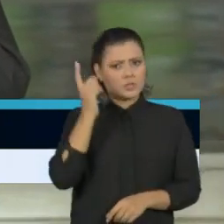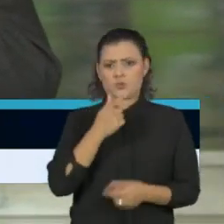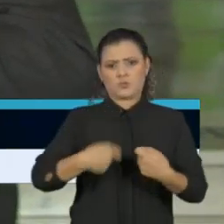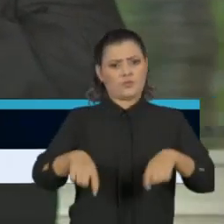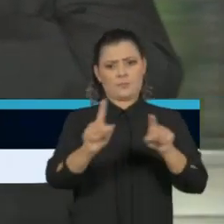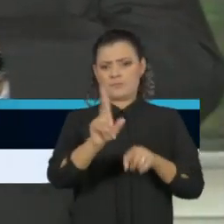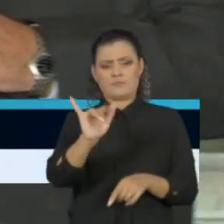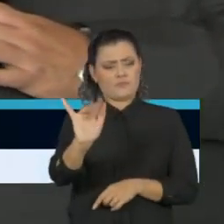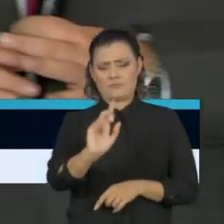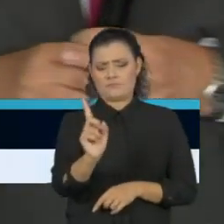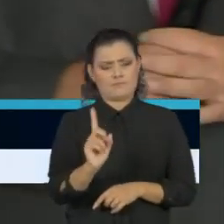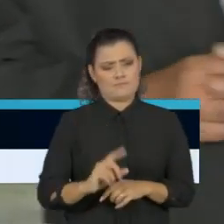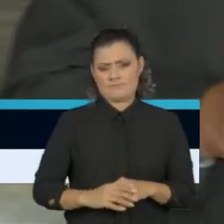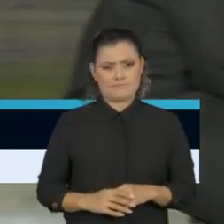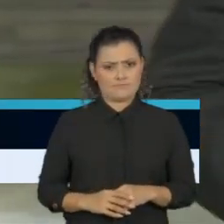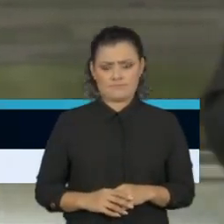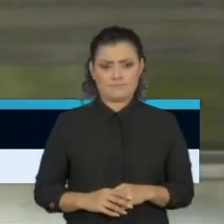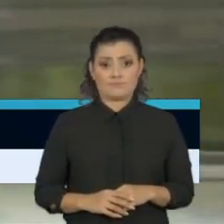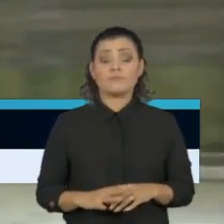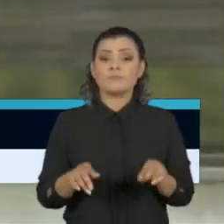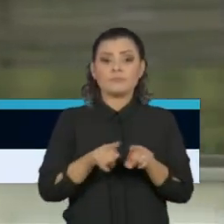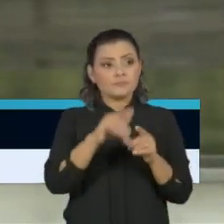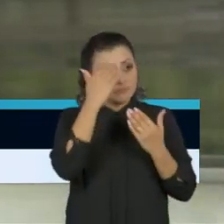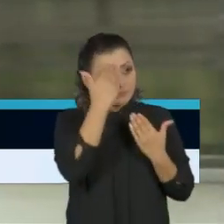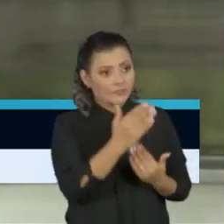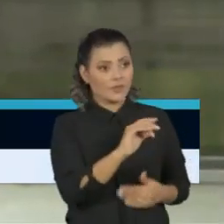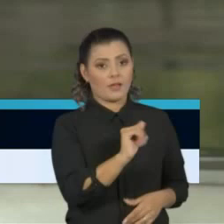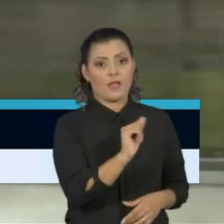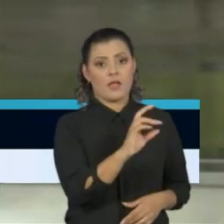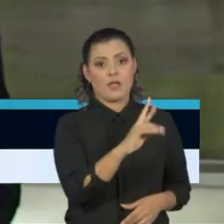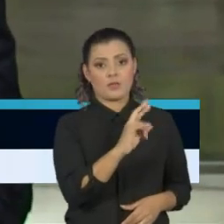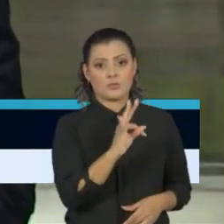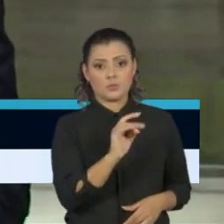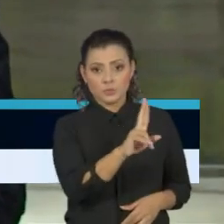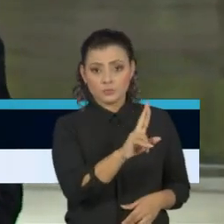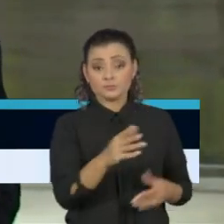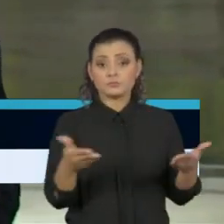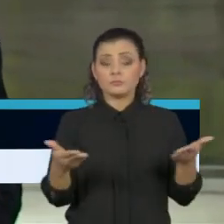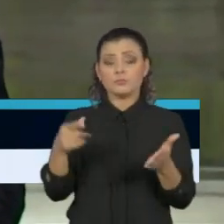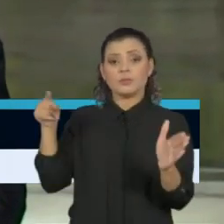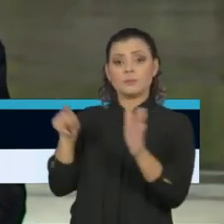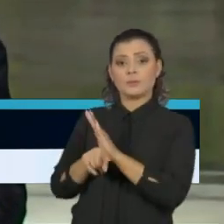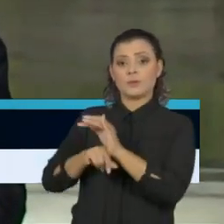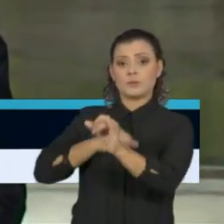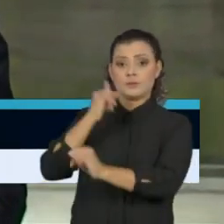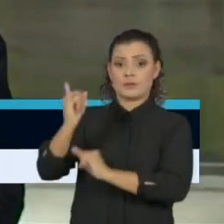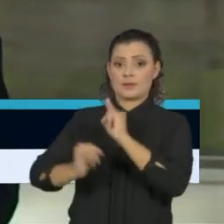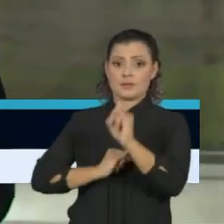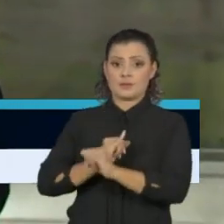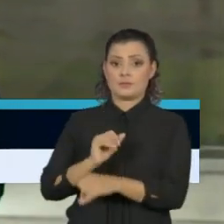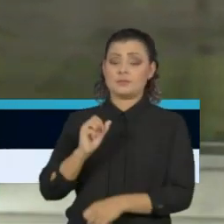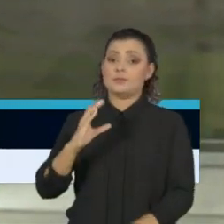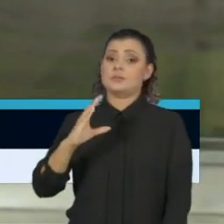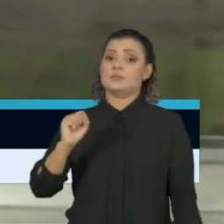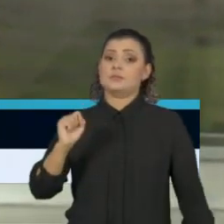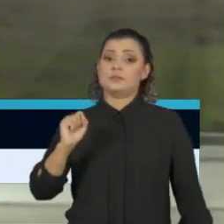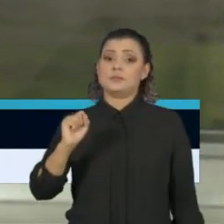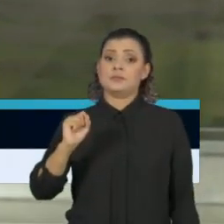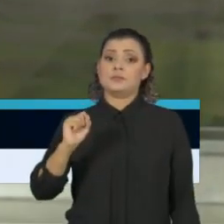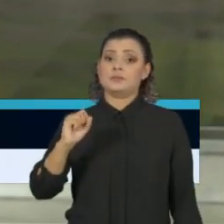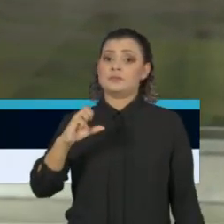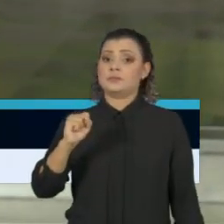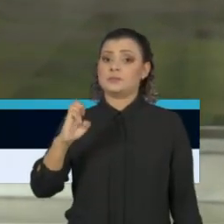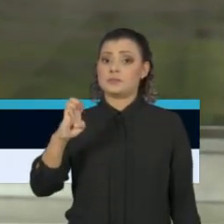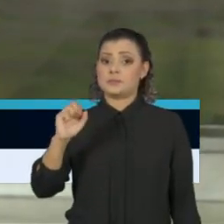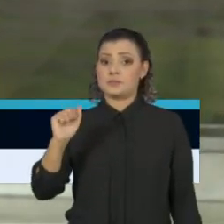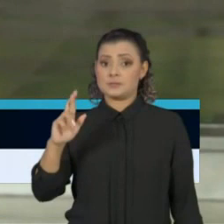Obrigado, secretário. Obrigado, jornalista Arthur Rodrigues. Vamos agora a uma pergunta online do jornalista César Cavalcante, da TV